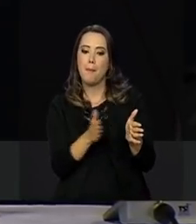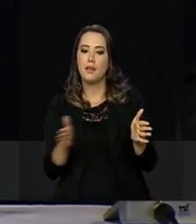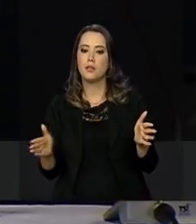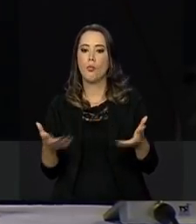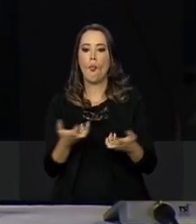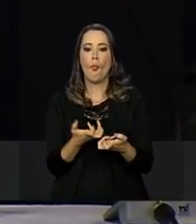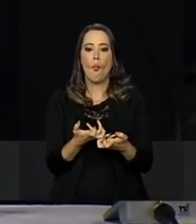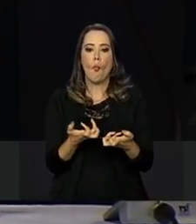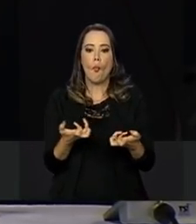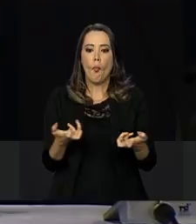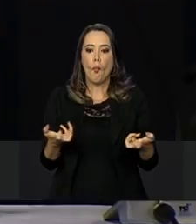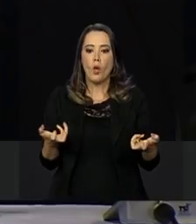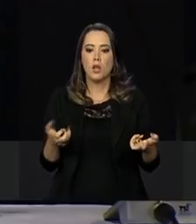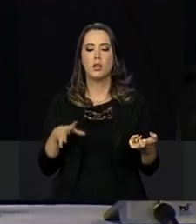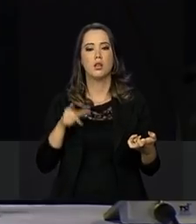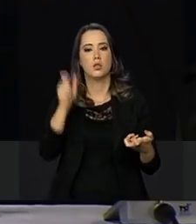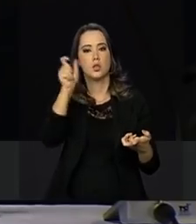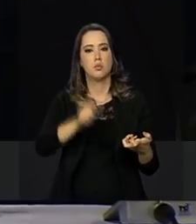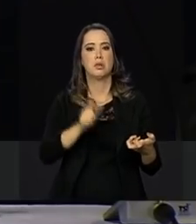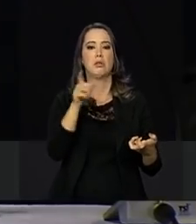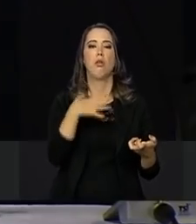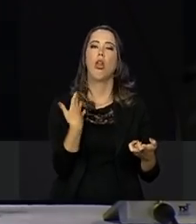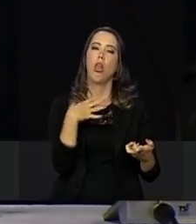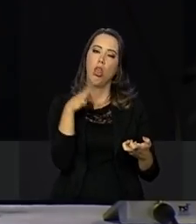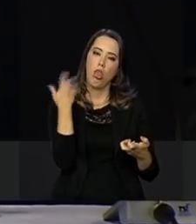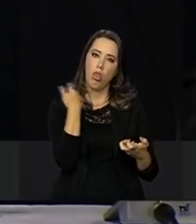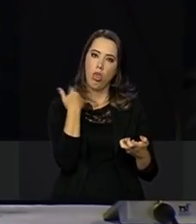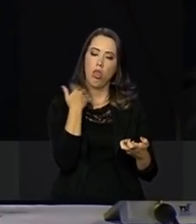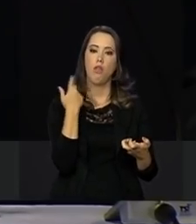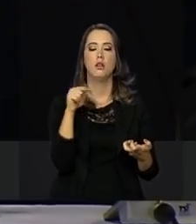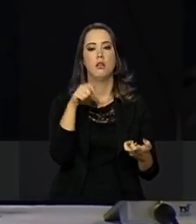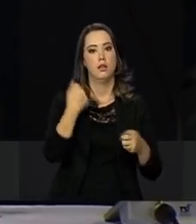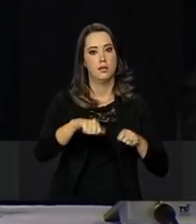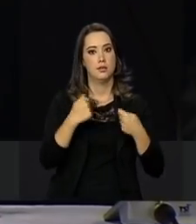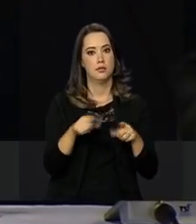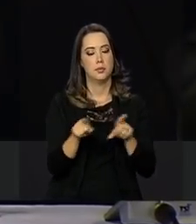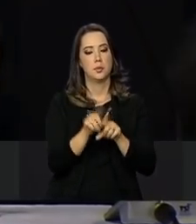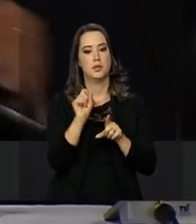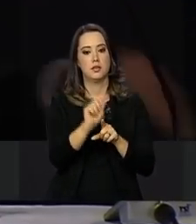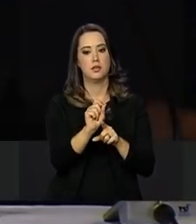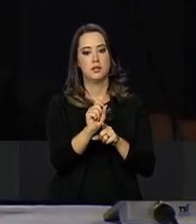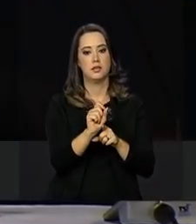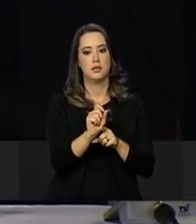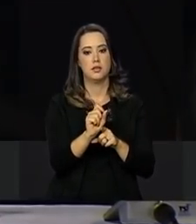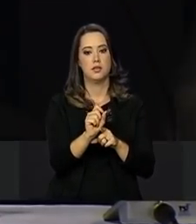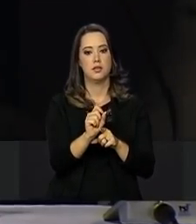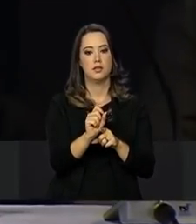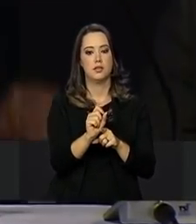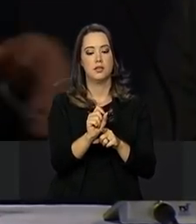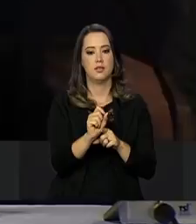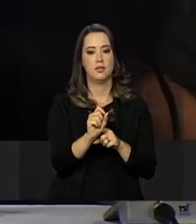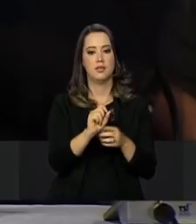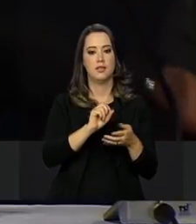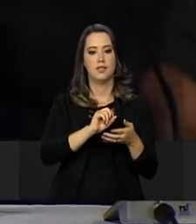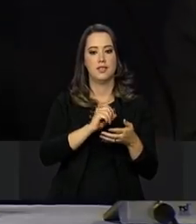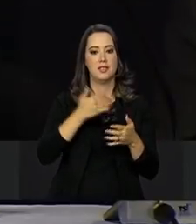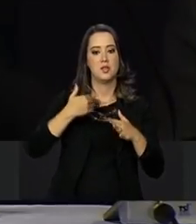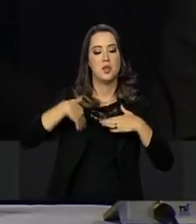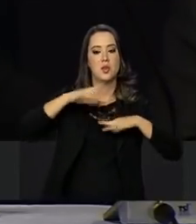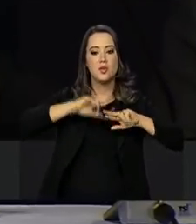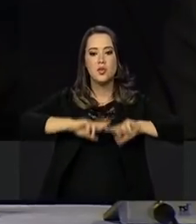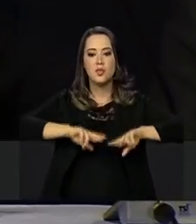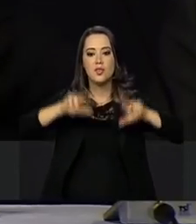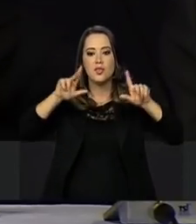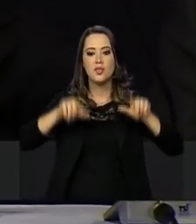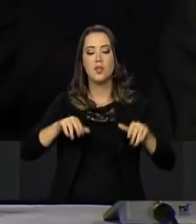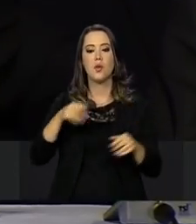seca extraordinária. Todo mundo passando mal, não é? Precisando por, enfim, formas e modos.